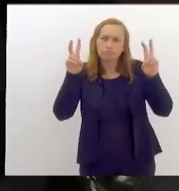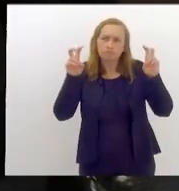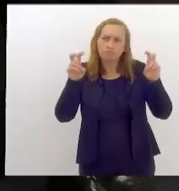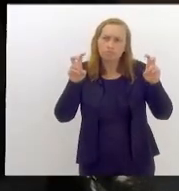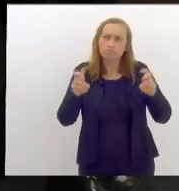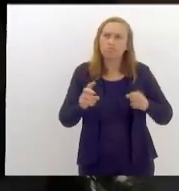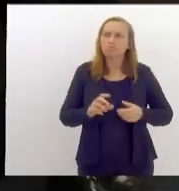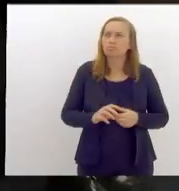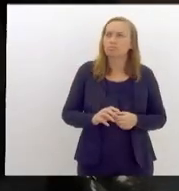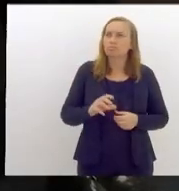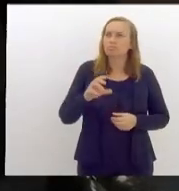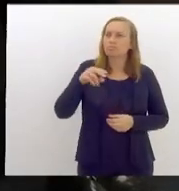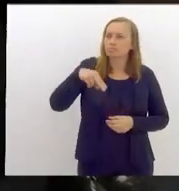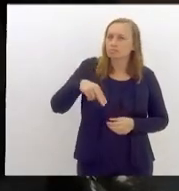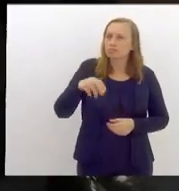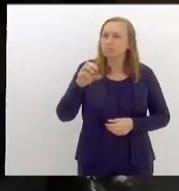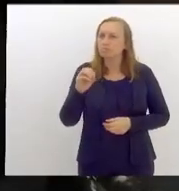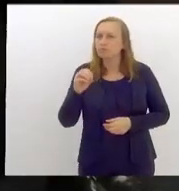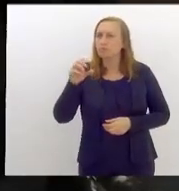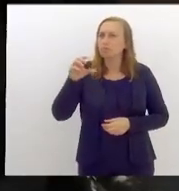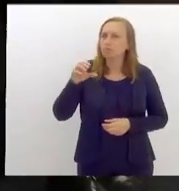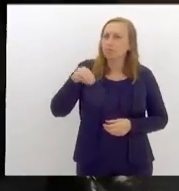nomenclatura remuneração